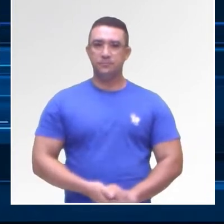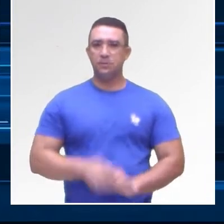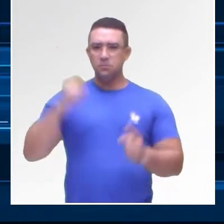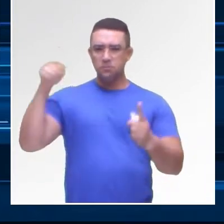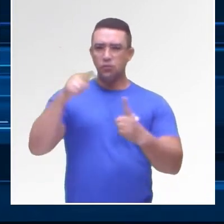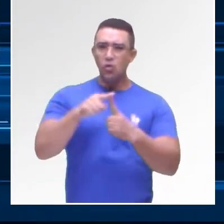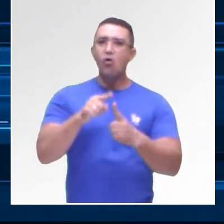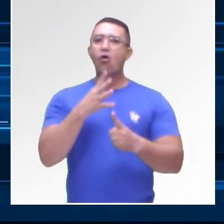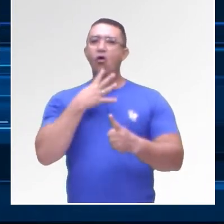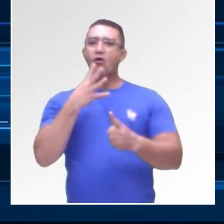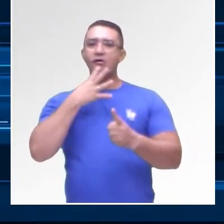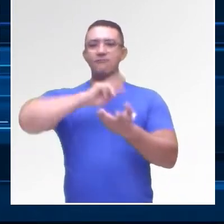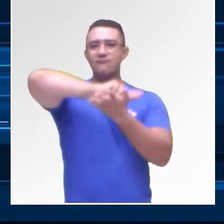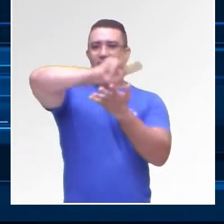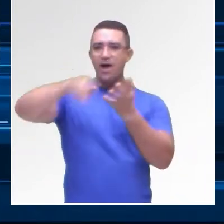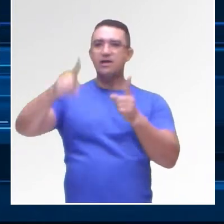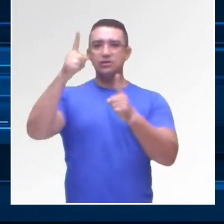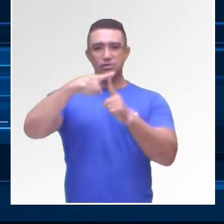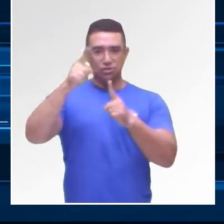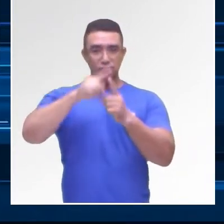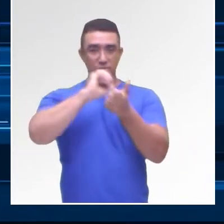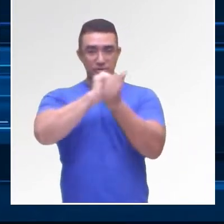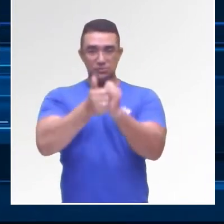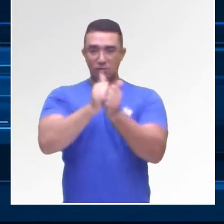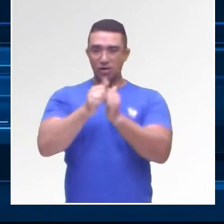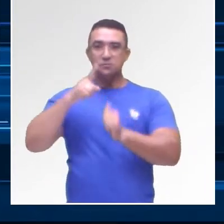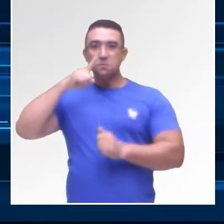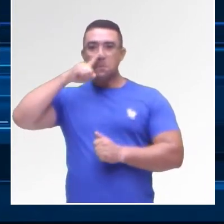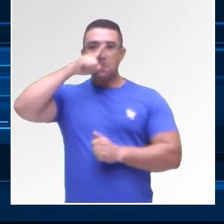Habilidade: reconhecer os tipos de esportes de aventura.